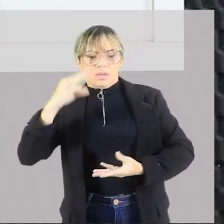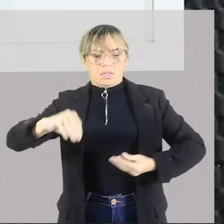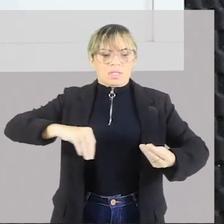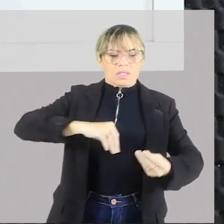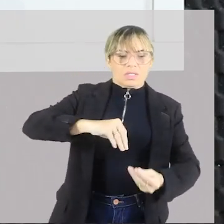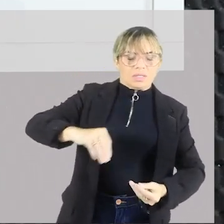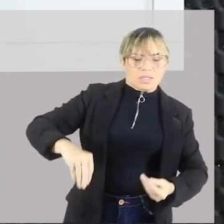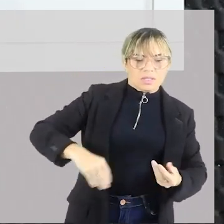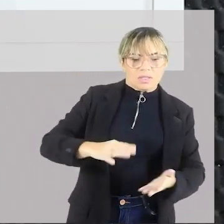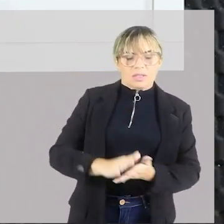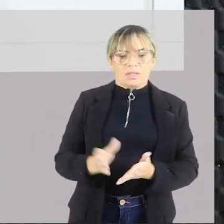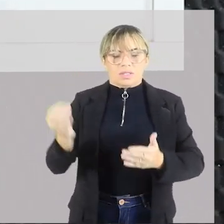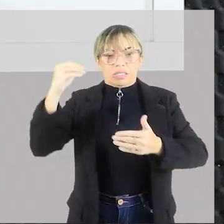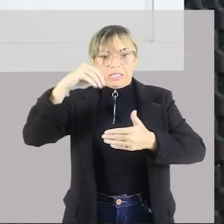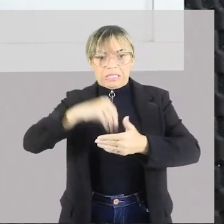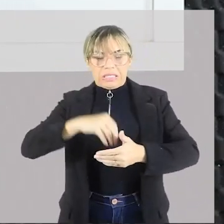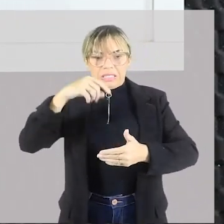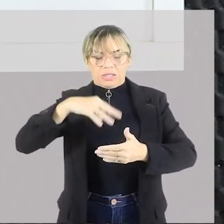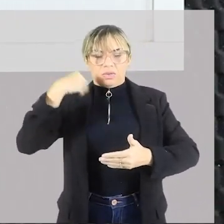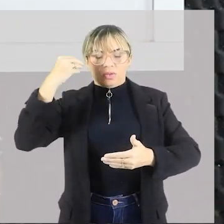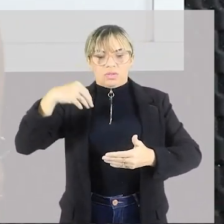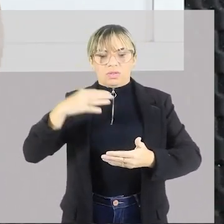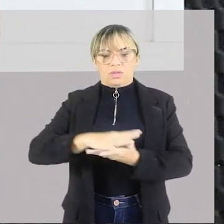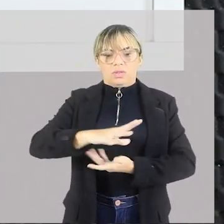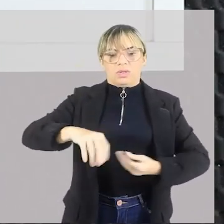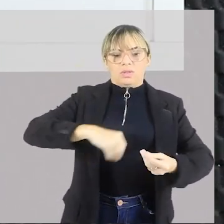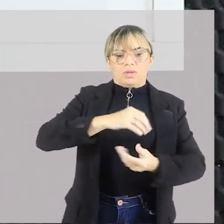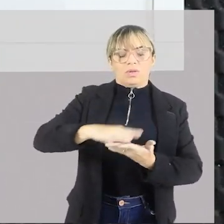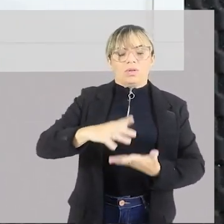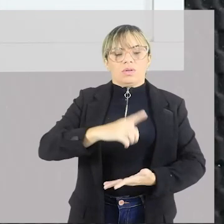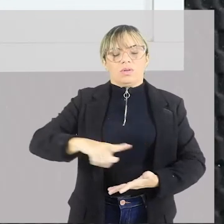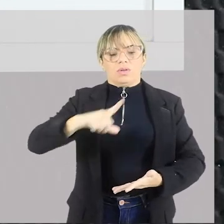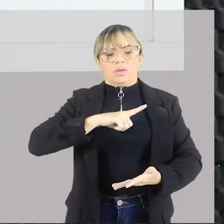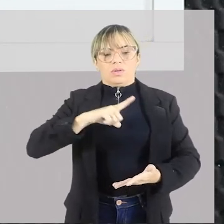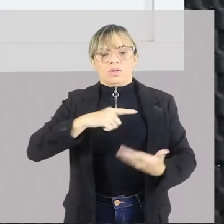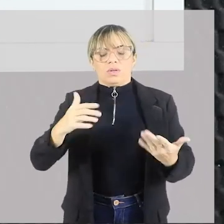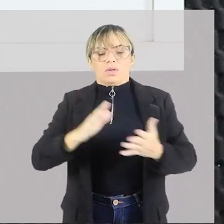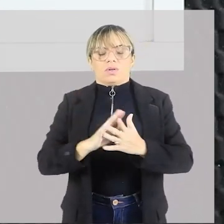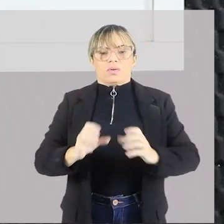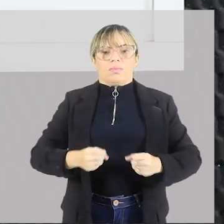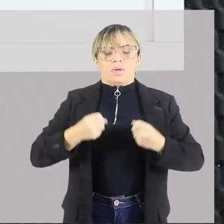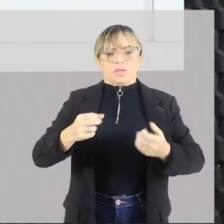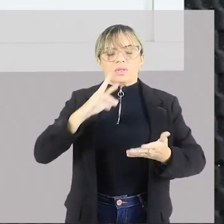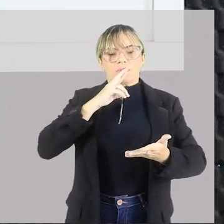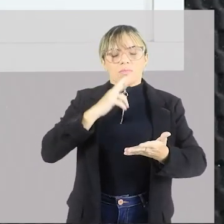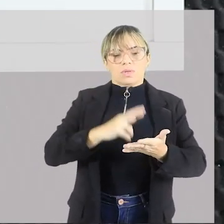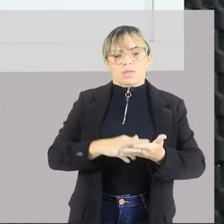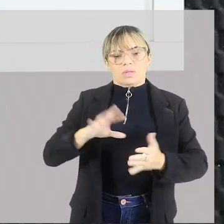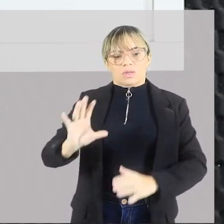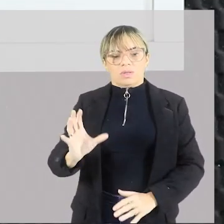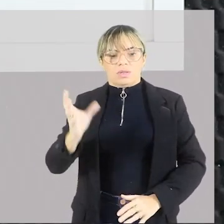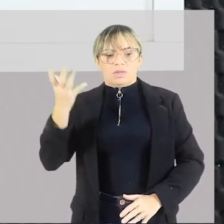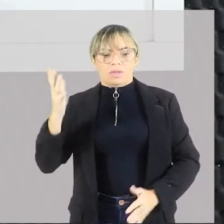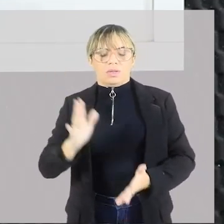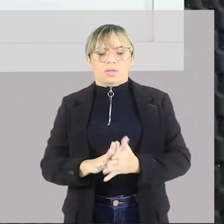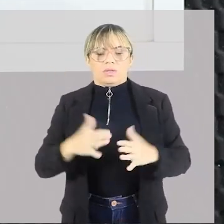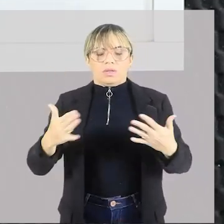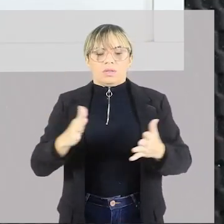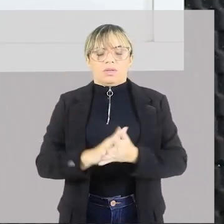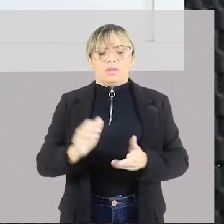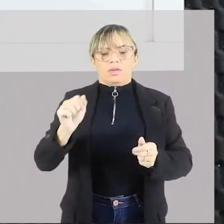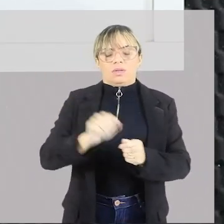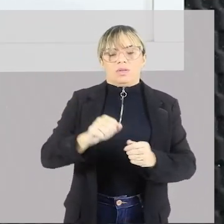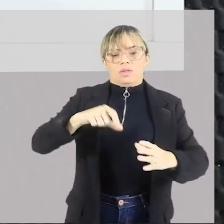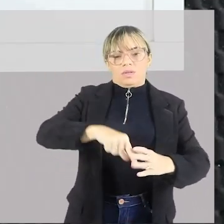aleatório dentro desse experimento aleatório você tem as os possíveis resultados né se eu for fazer um